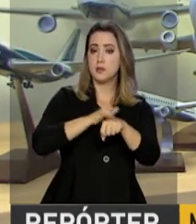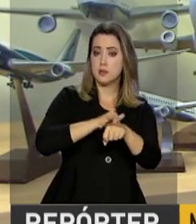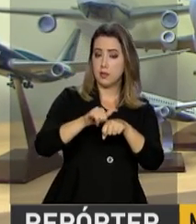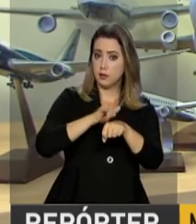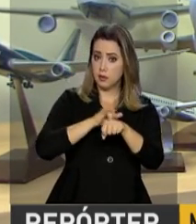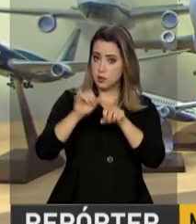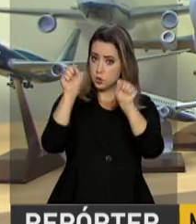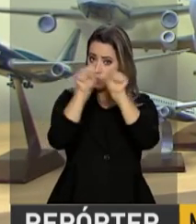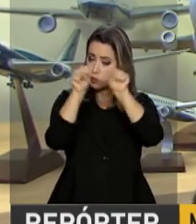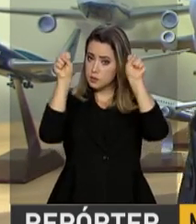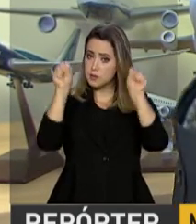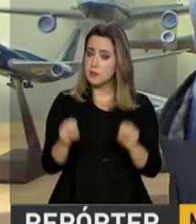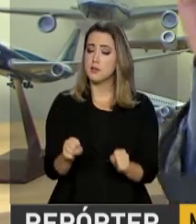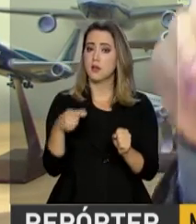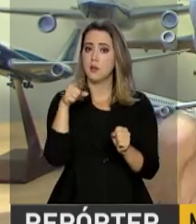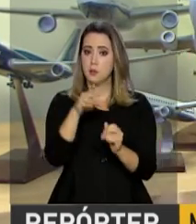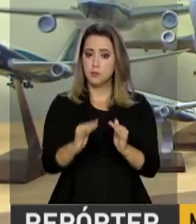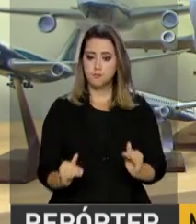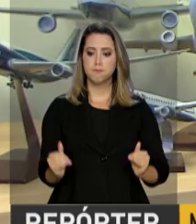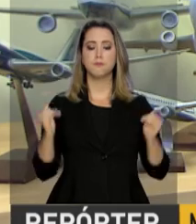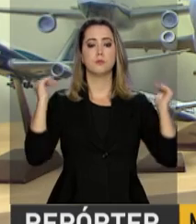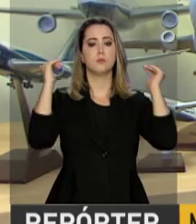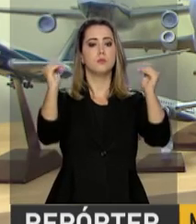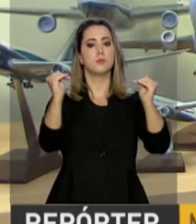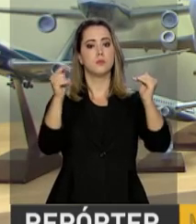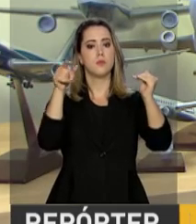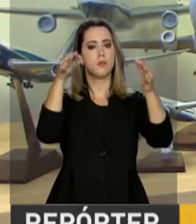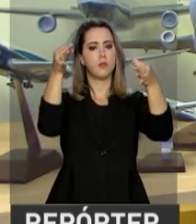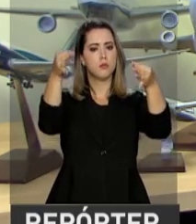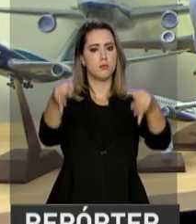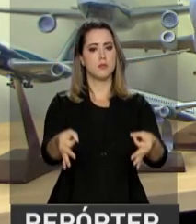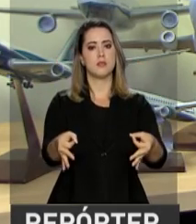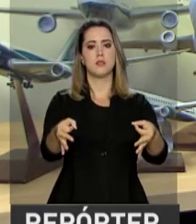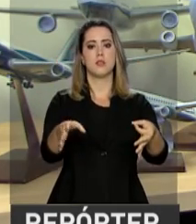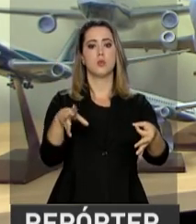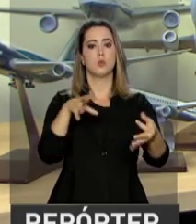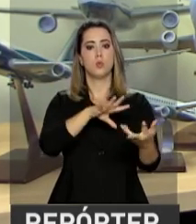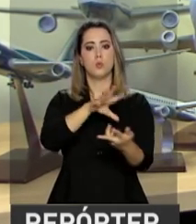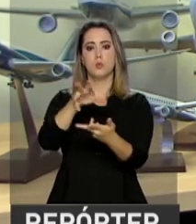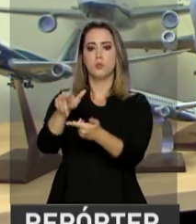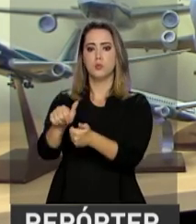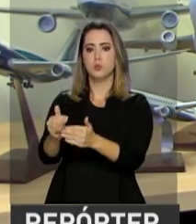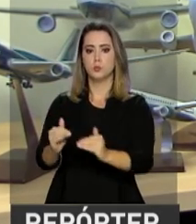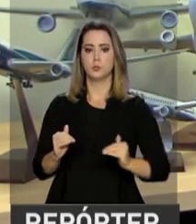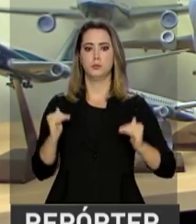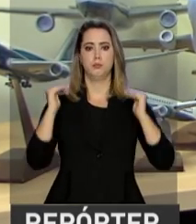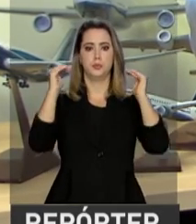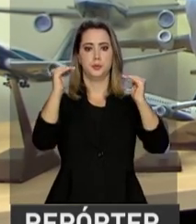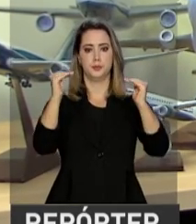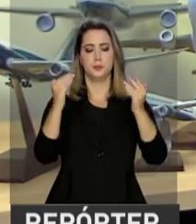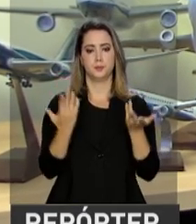sistema, ela adquiriu patamares que é excelência no mundo. Tá? Então, hoje,